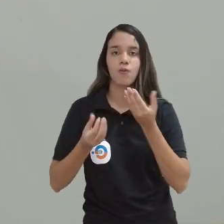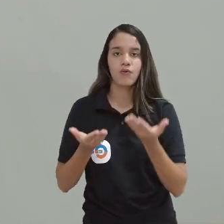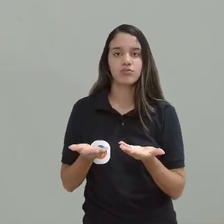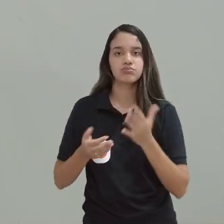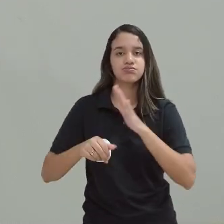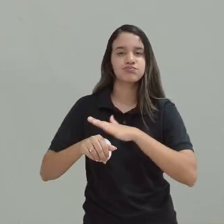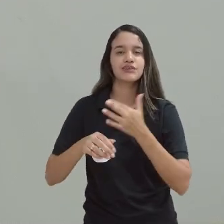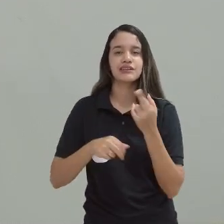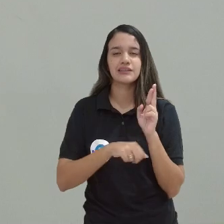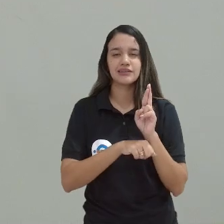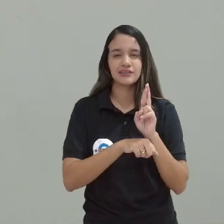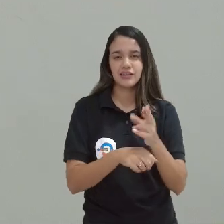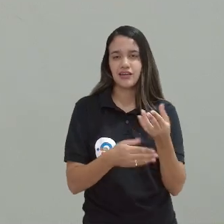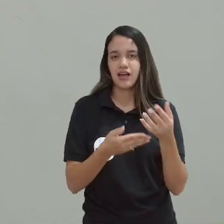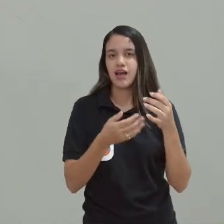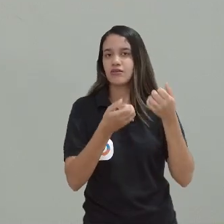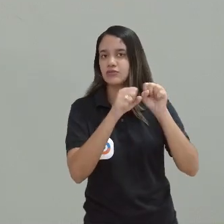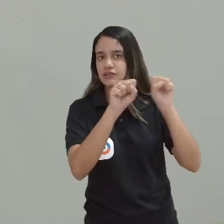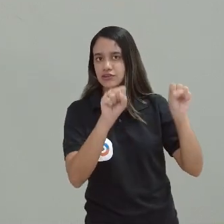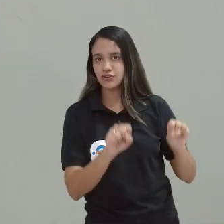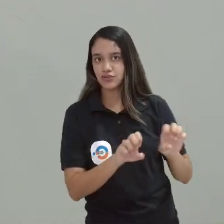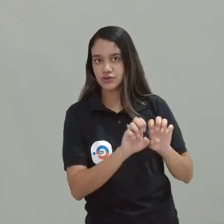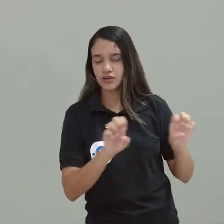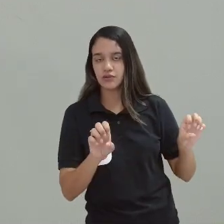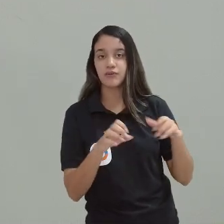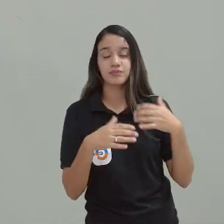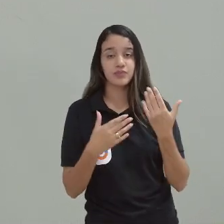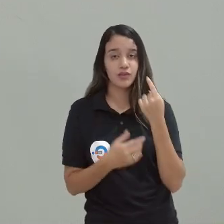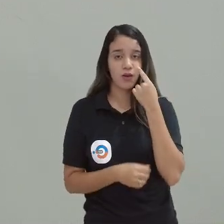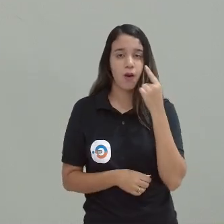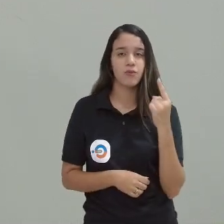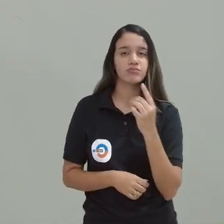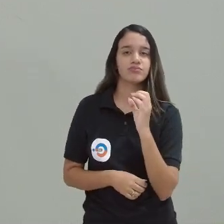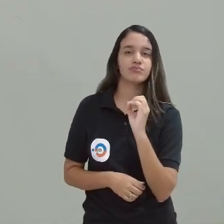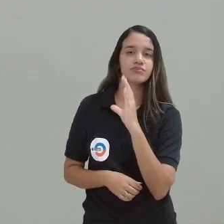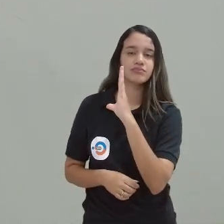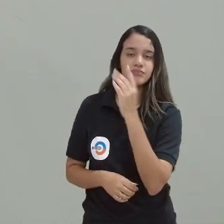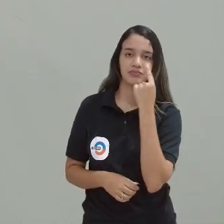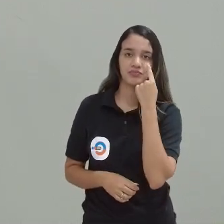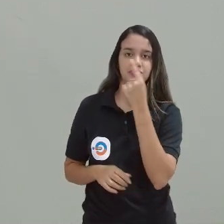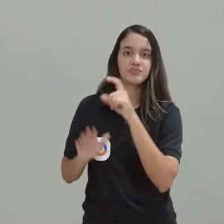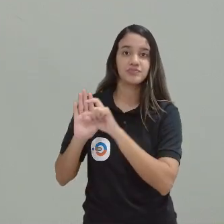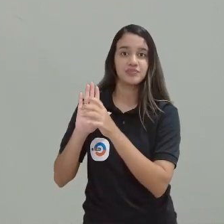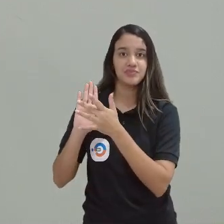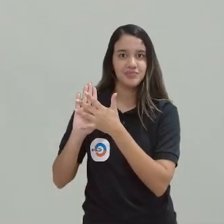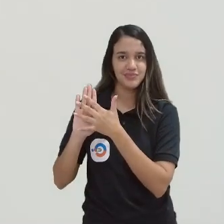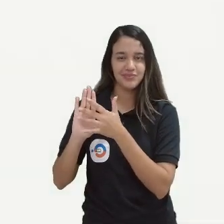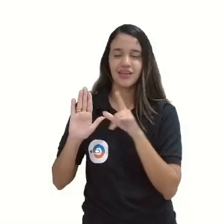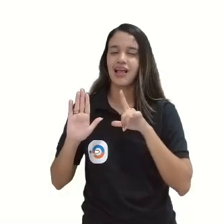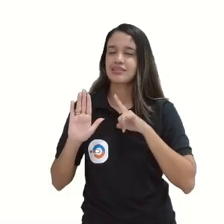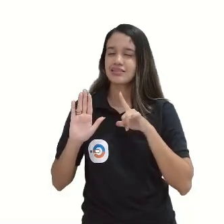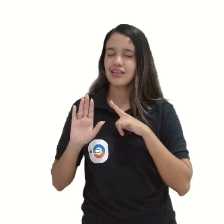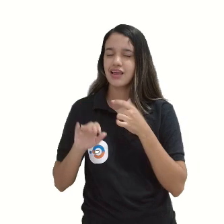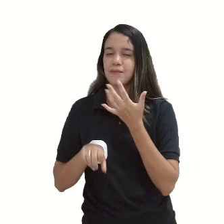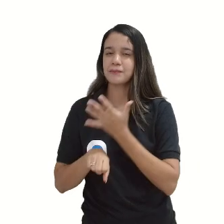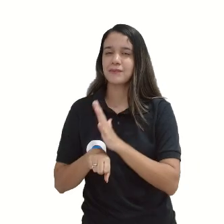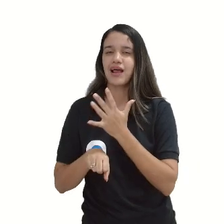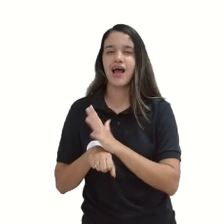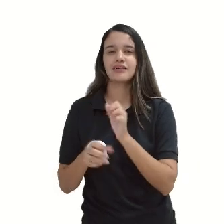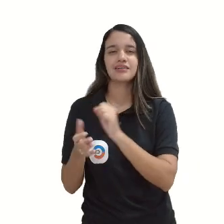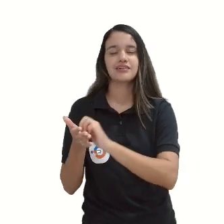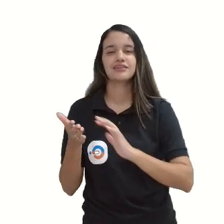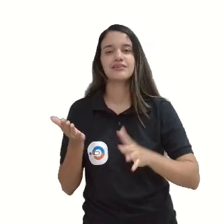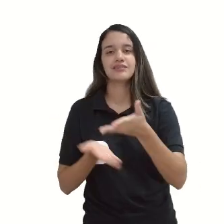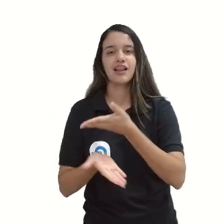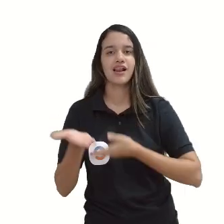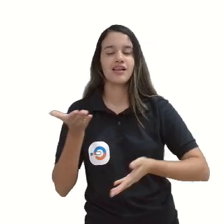ser representada por um sistema. Então, olha, aponta a câmera do teu celular para esse QR Code aí, que tem uma série de atividades